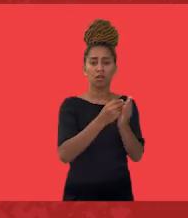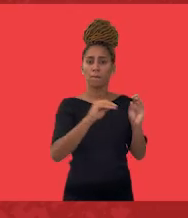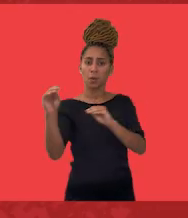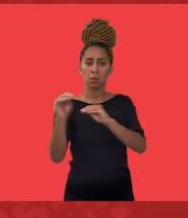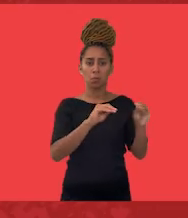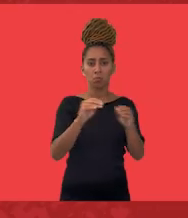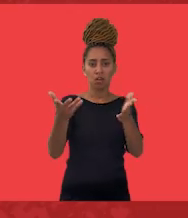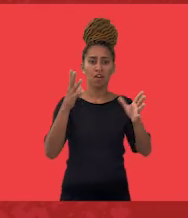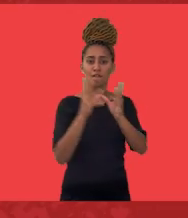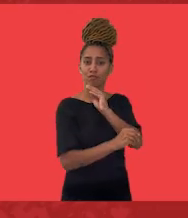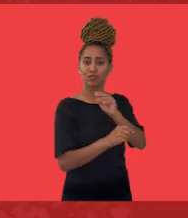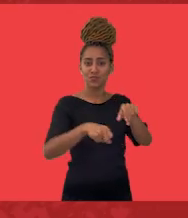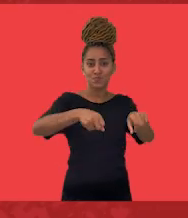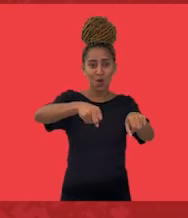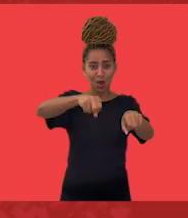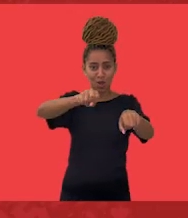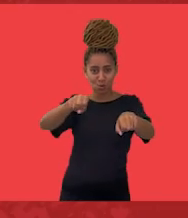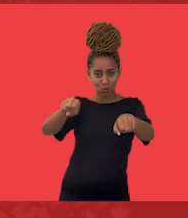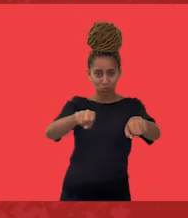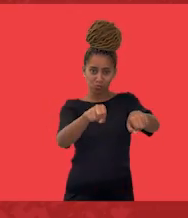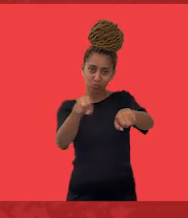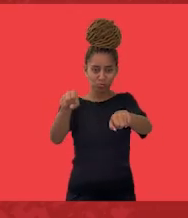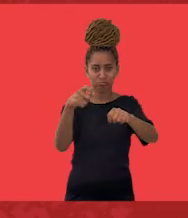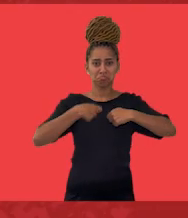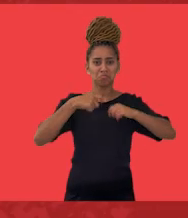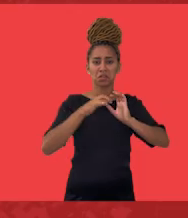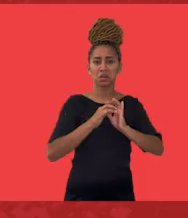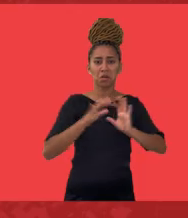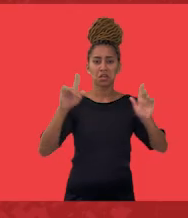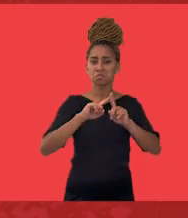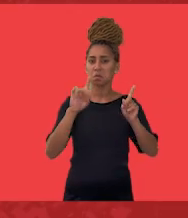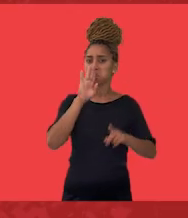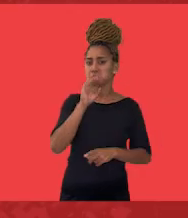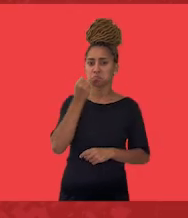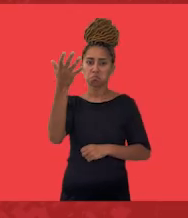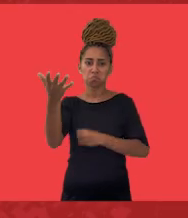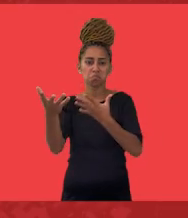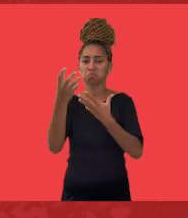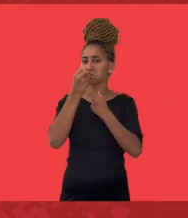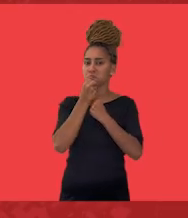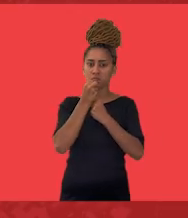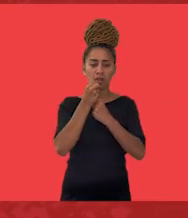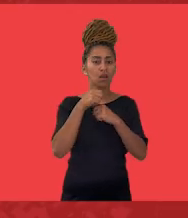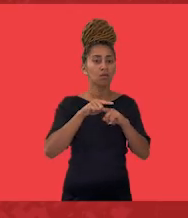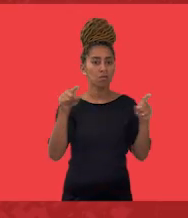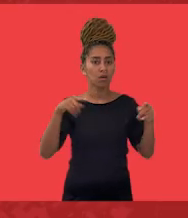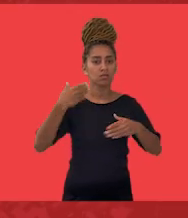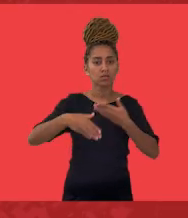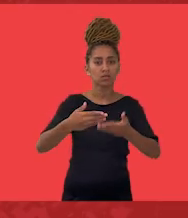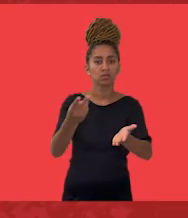tribos, monstros alcoólatras, penetras. Ela, por um triz.